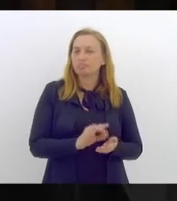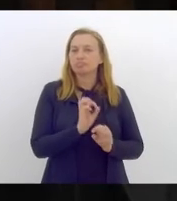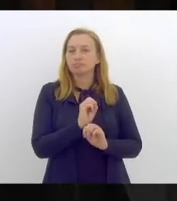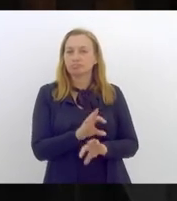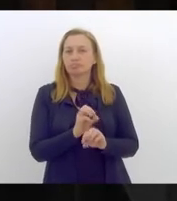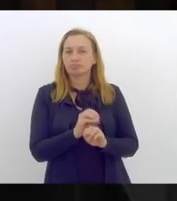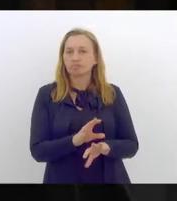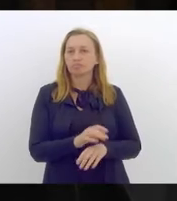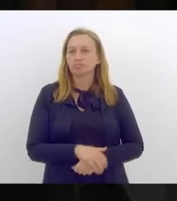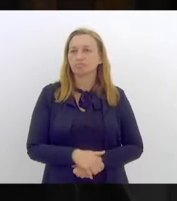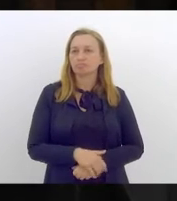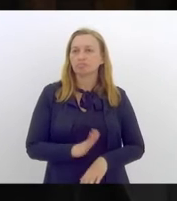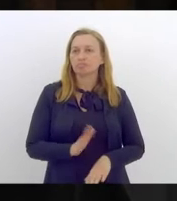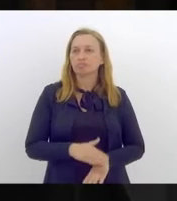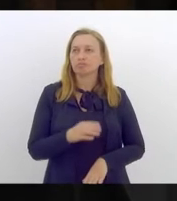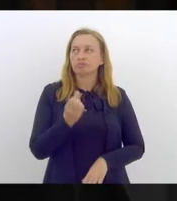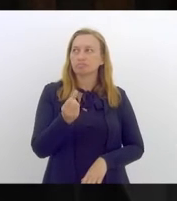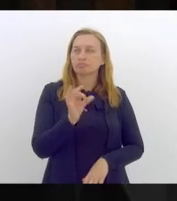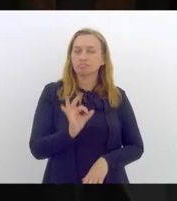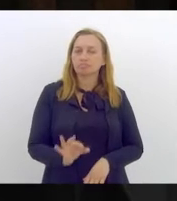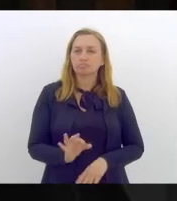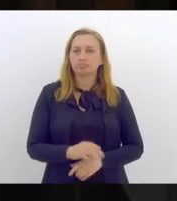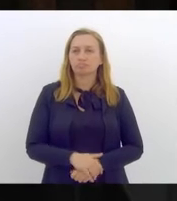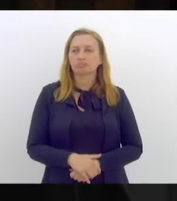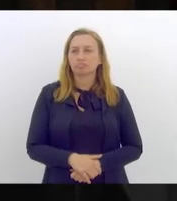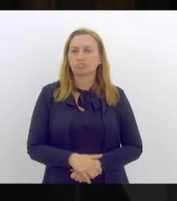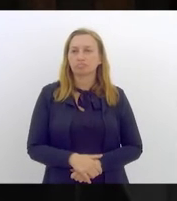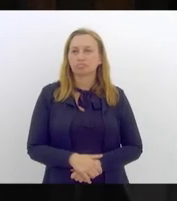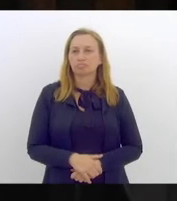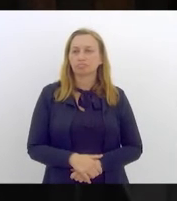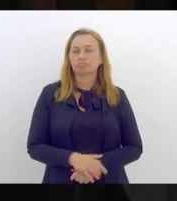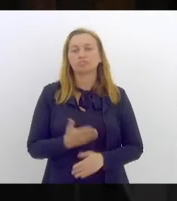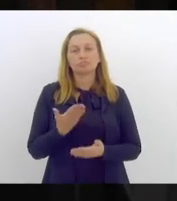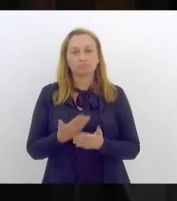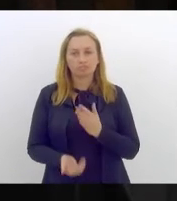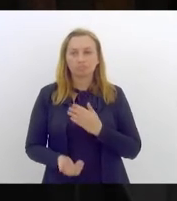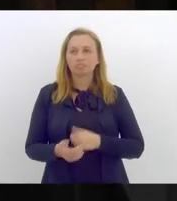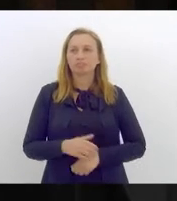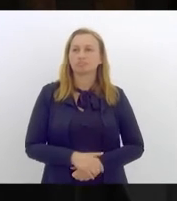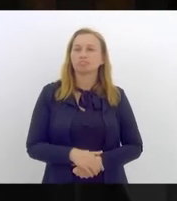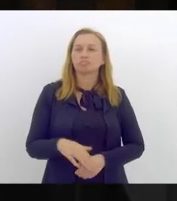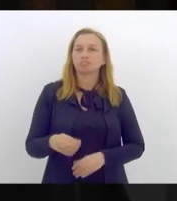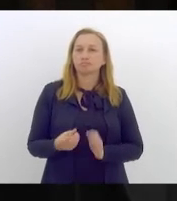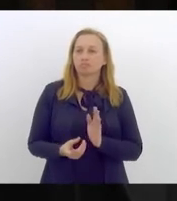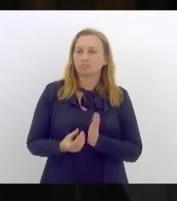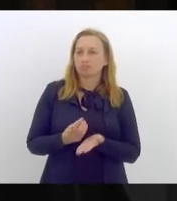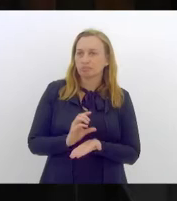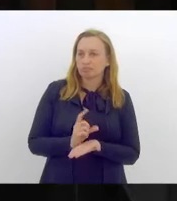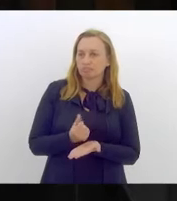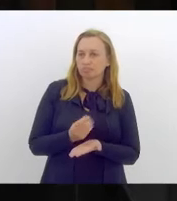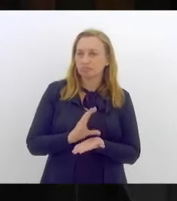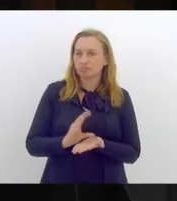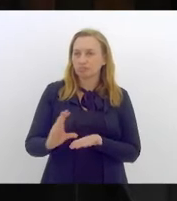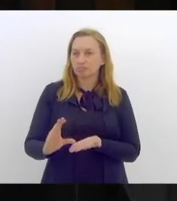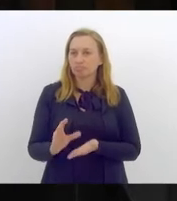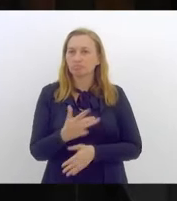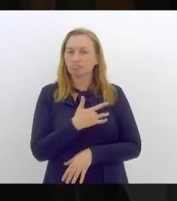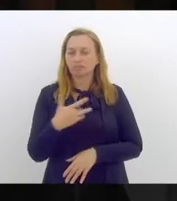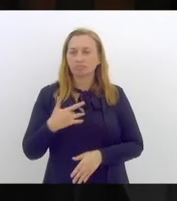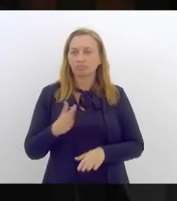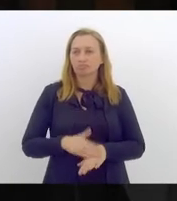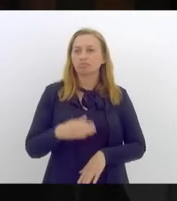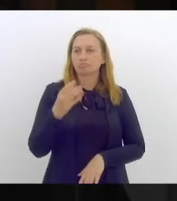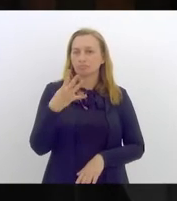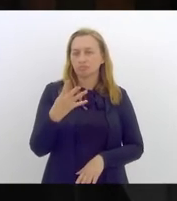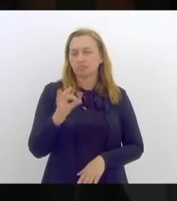educação de mais de 6%. Vamos ter uma queda no orçamento real da saúde em mais